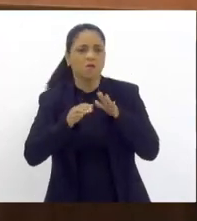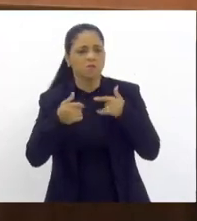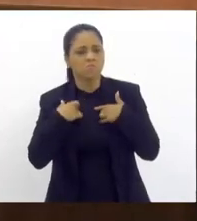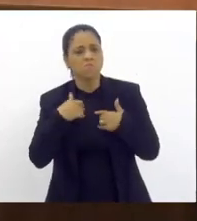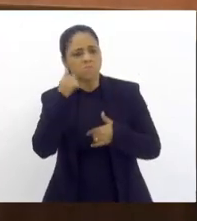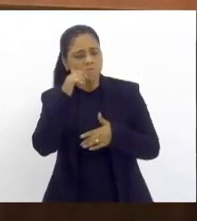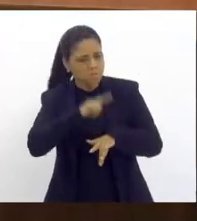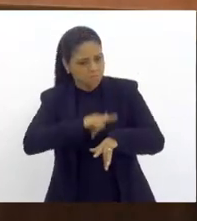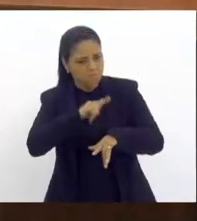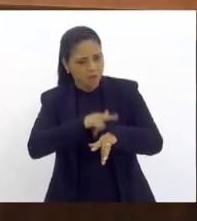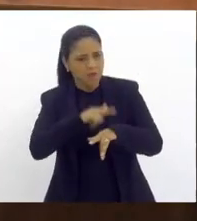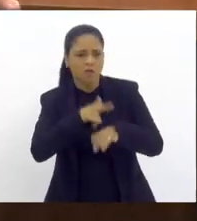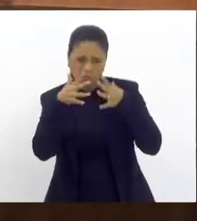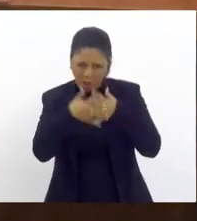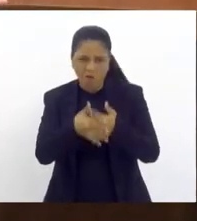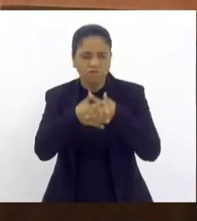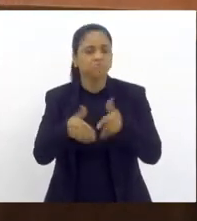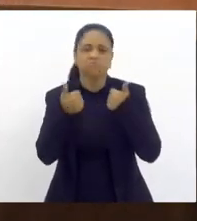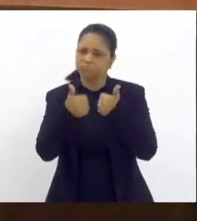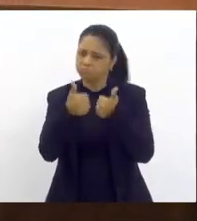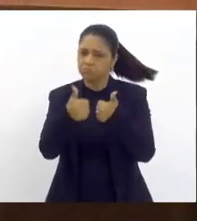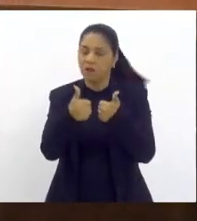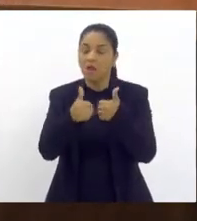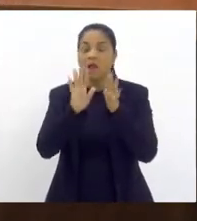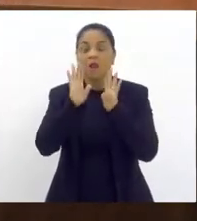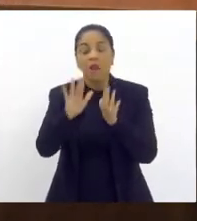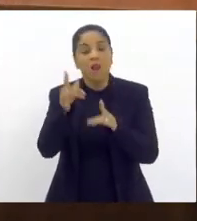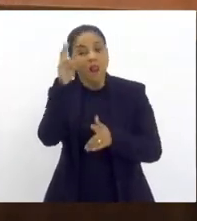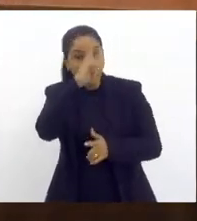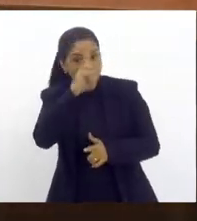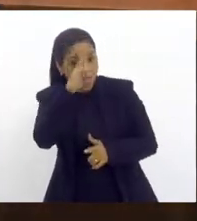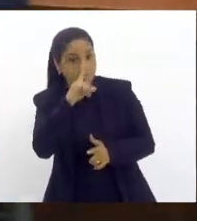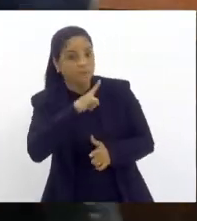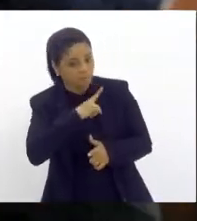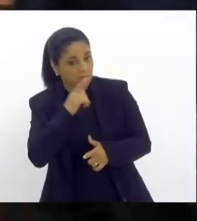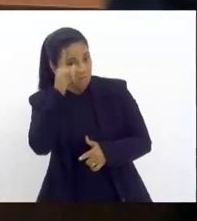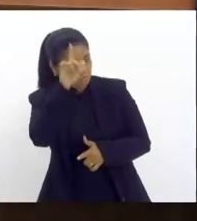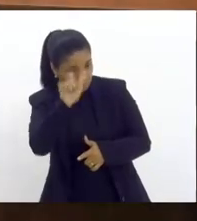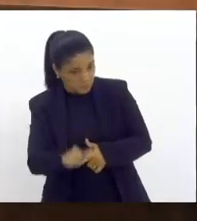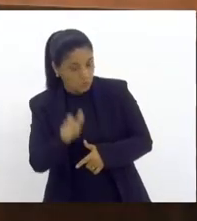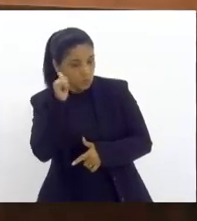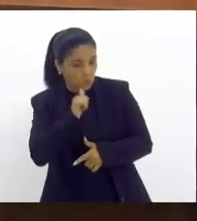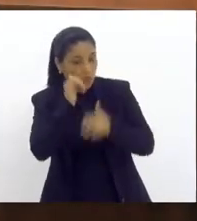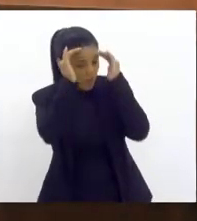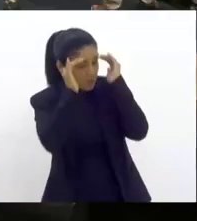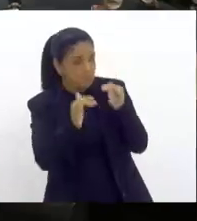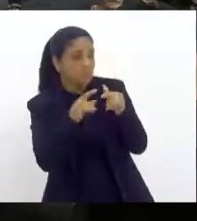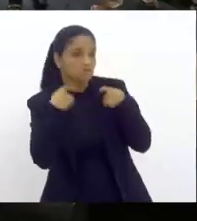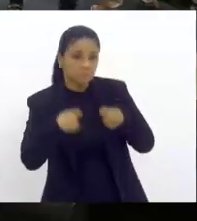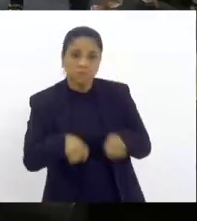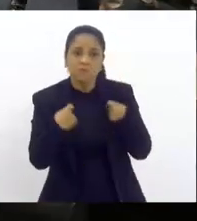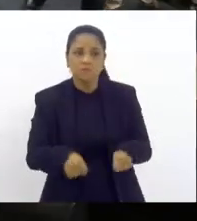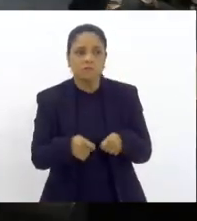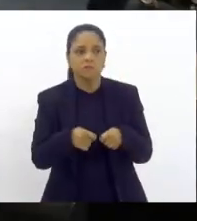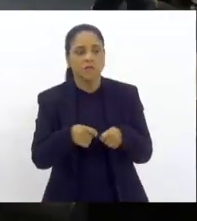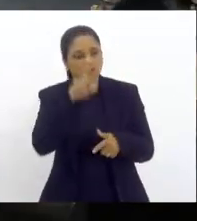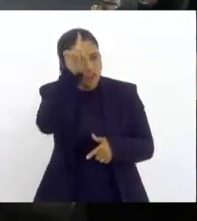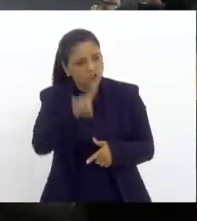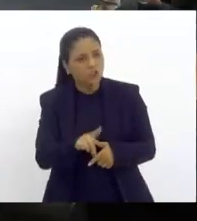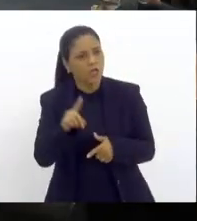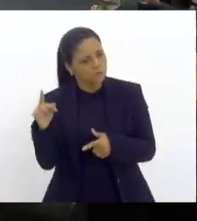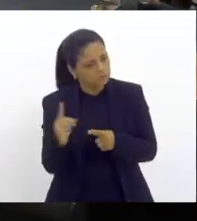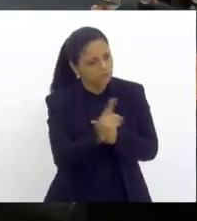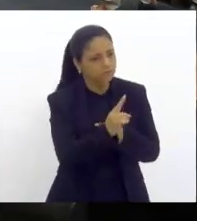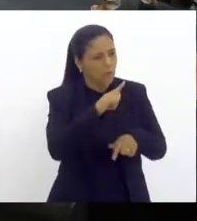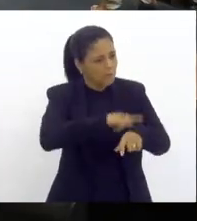bagunça? Faça o banheiro da bagunça. Mas lembre-se que tem pessoas que querem ser respeitadas, que têm esse direito.